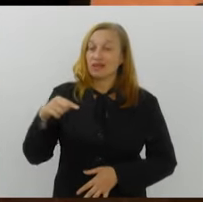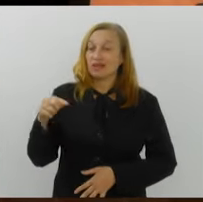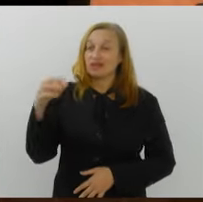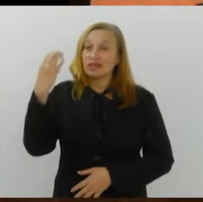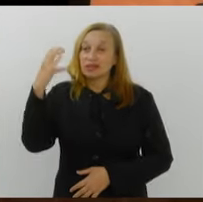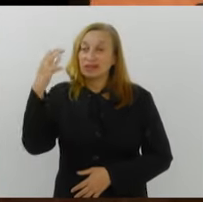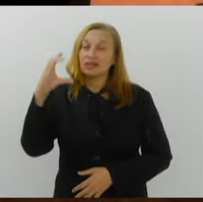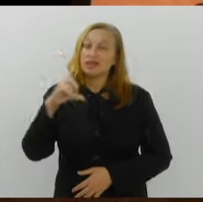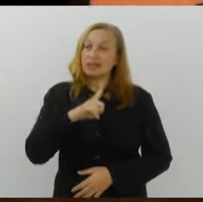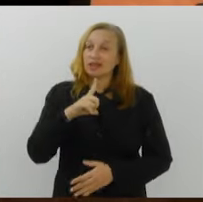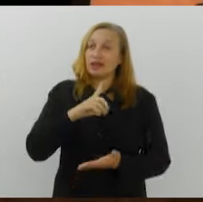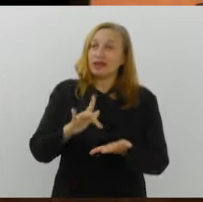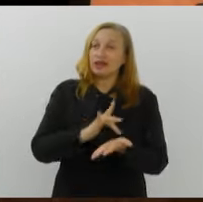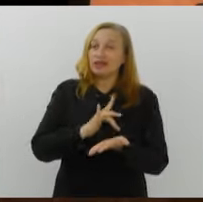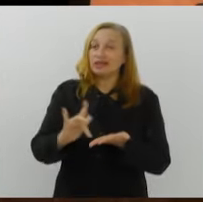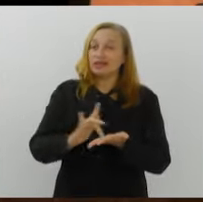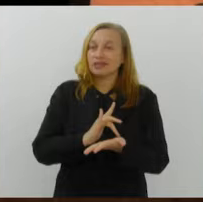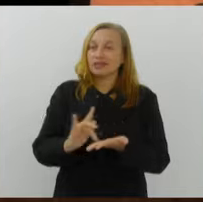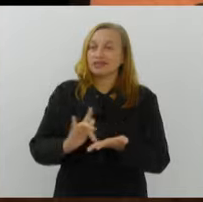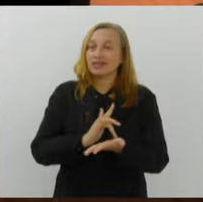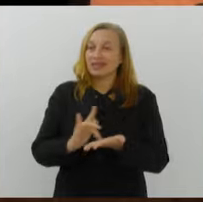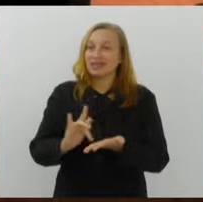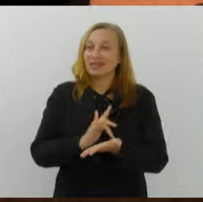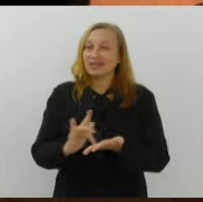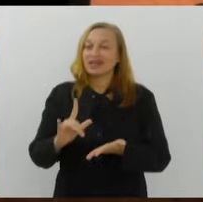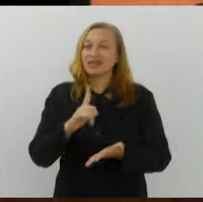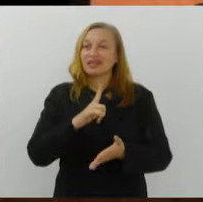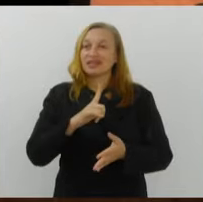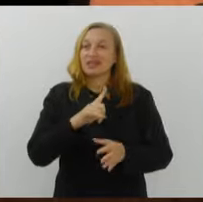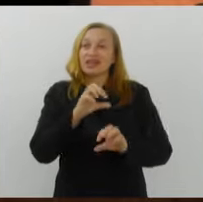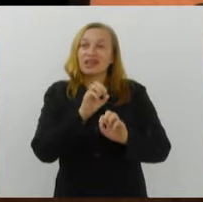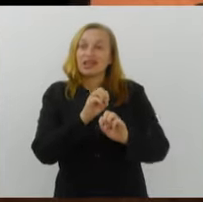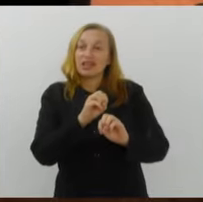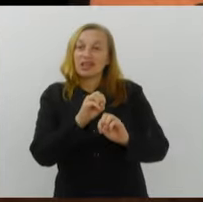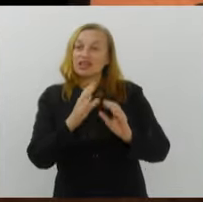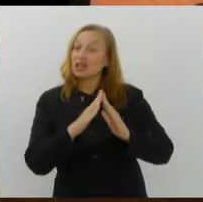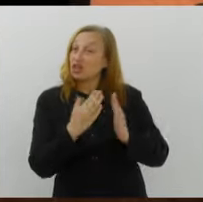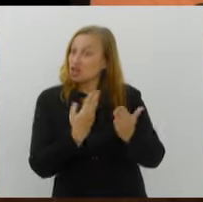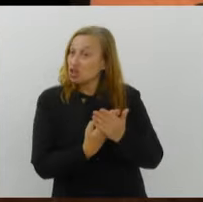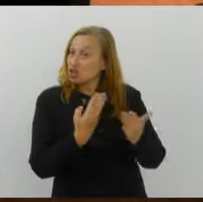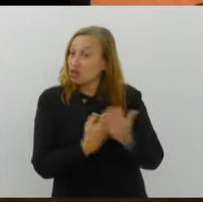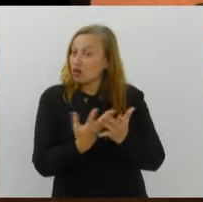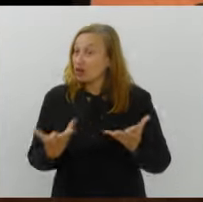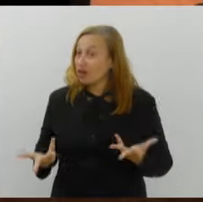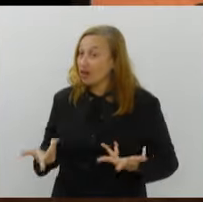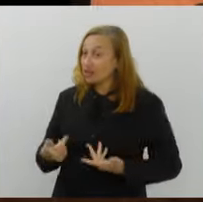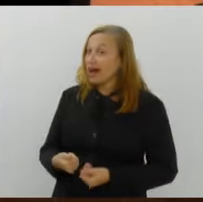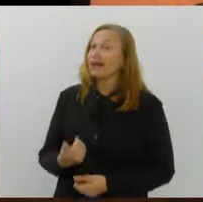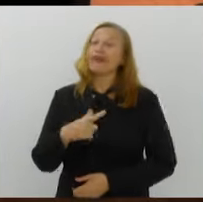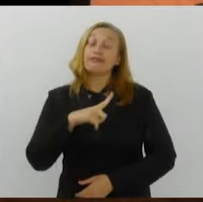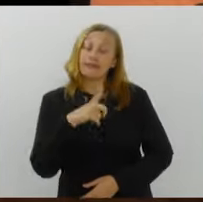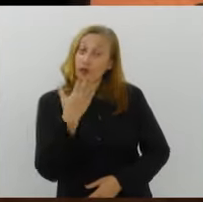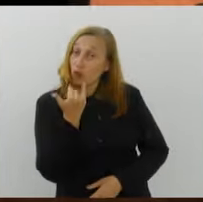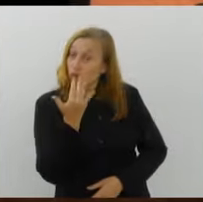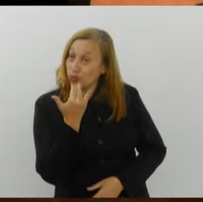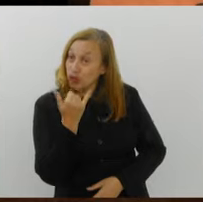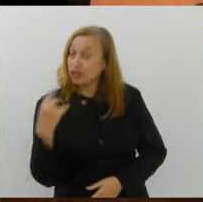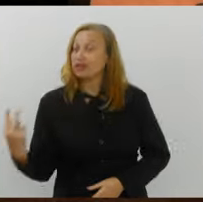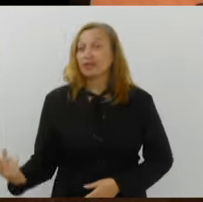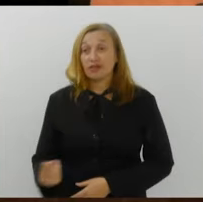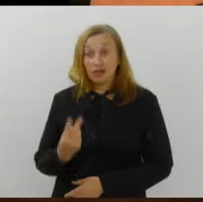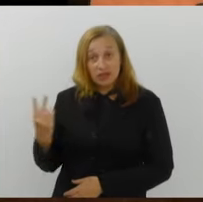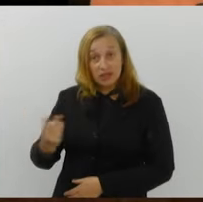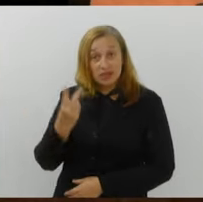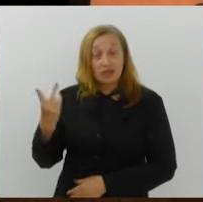tem tablet, porque tem escola climatizada, porque tem merenda nas escolas, porque tem valorização